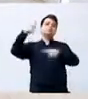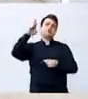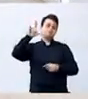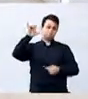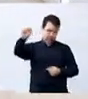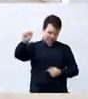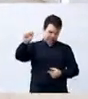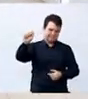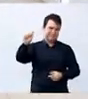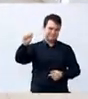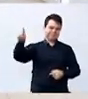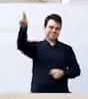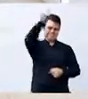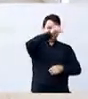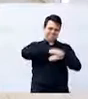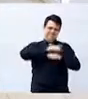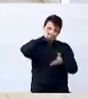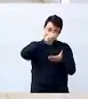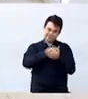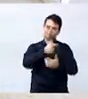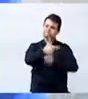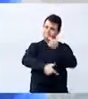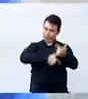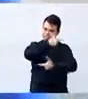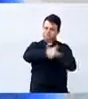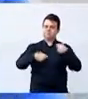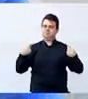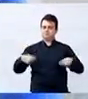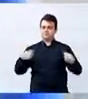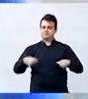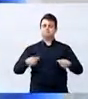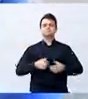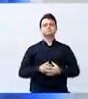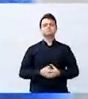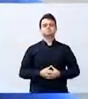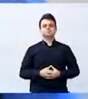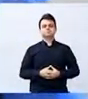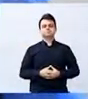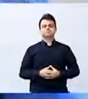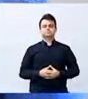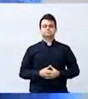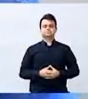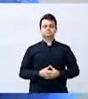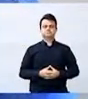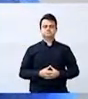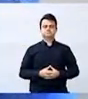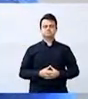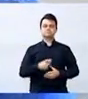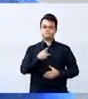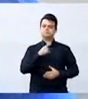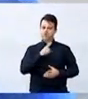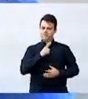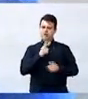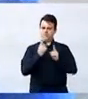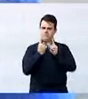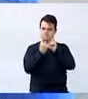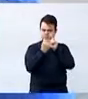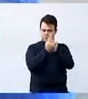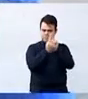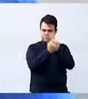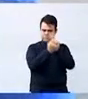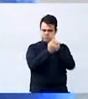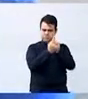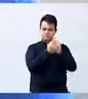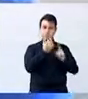públicas que devem ser muito trabalhadas. Eles disponibilizam um tipo de atendimento para